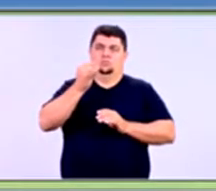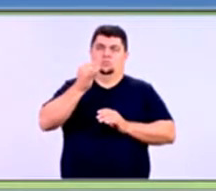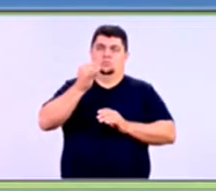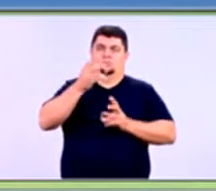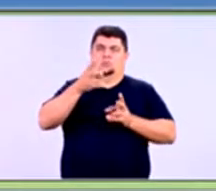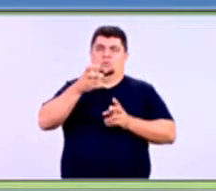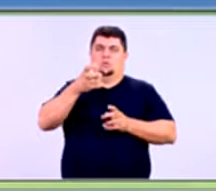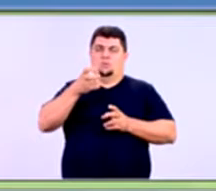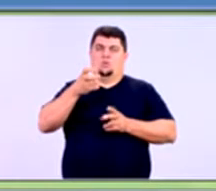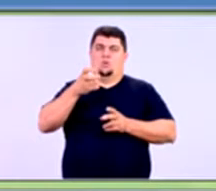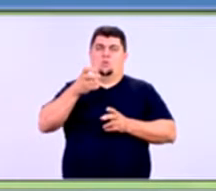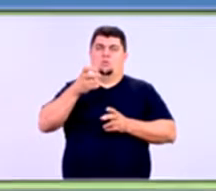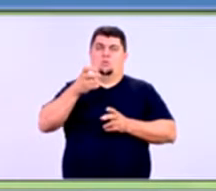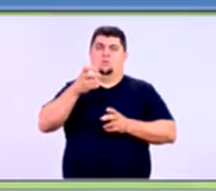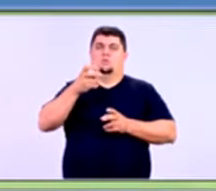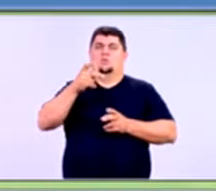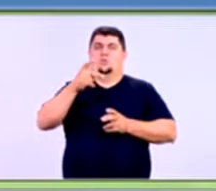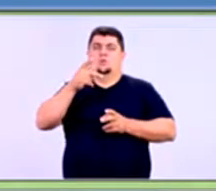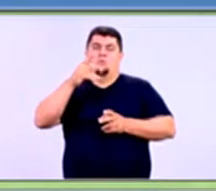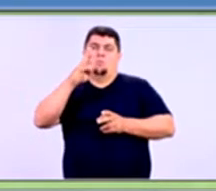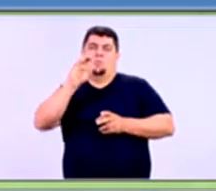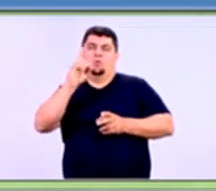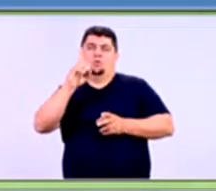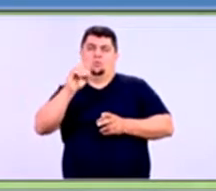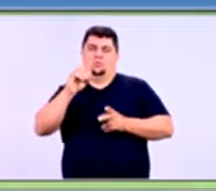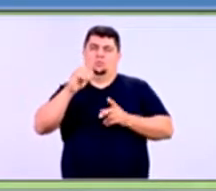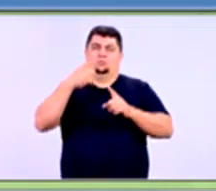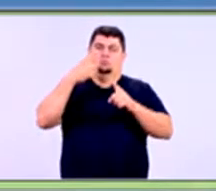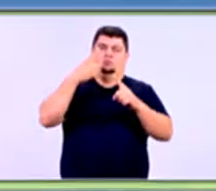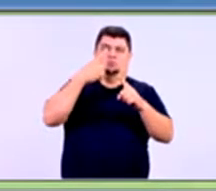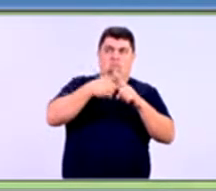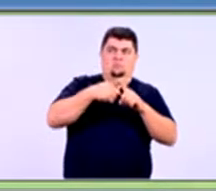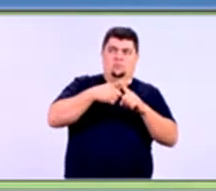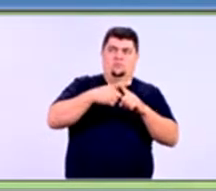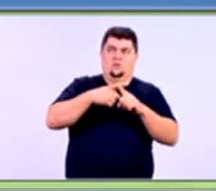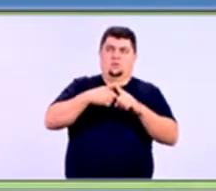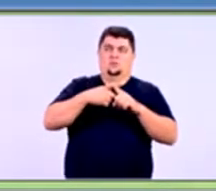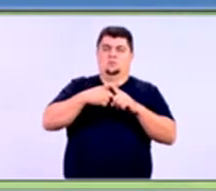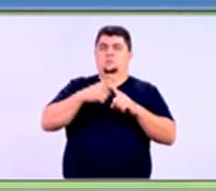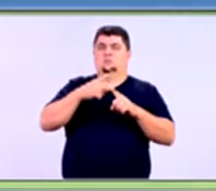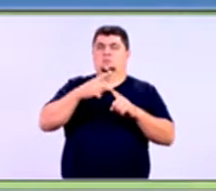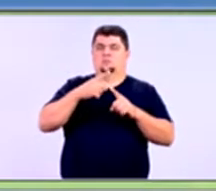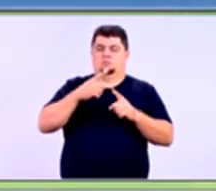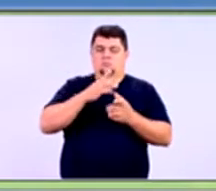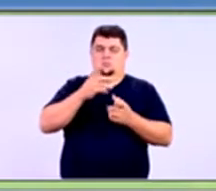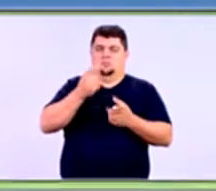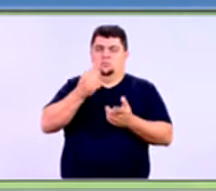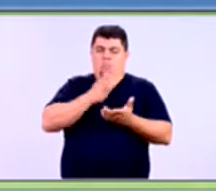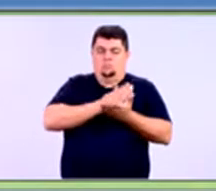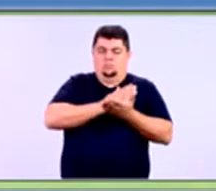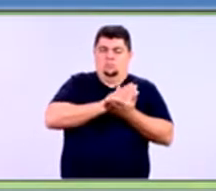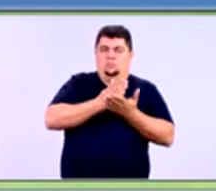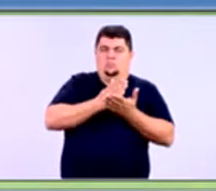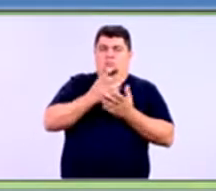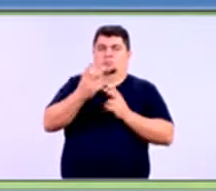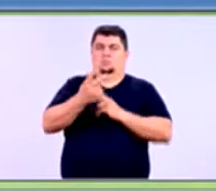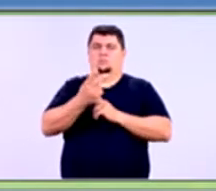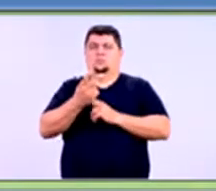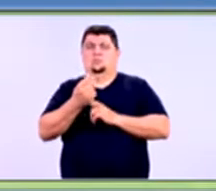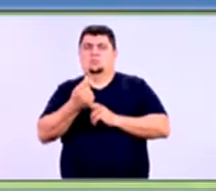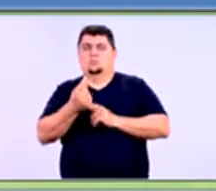o produto, a multiplicação do valor do capital, ou seja, o que foi financiado, o